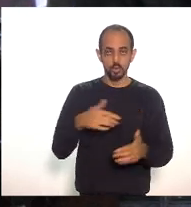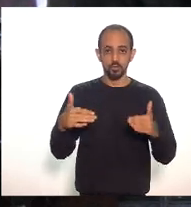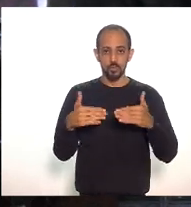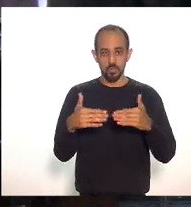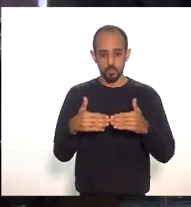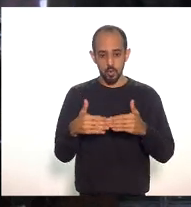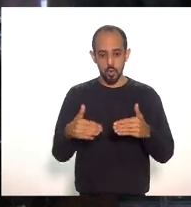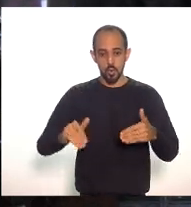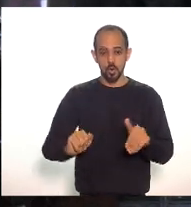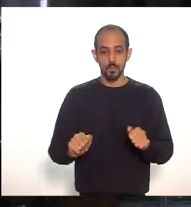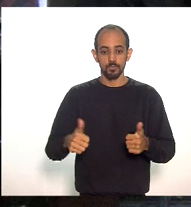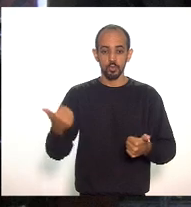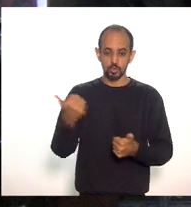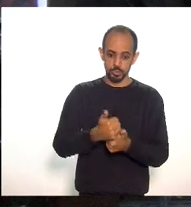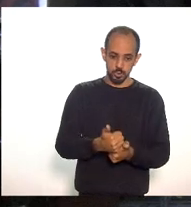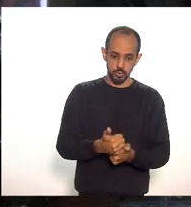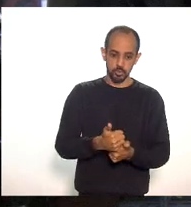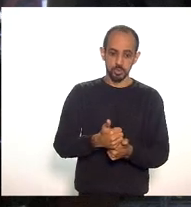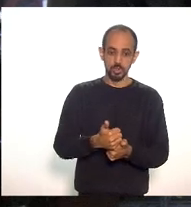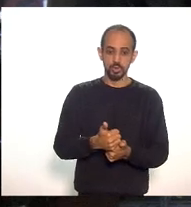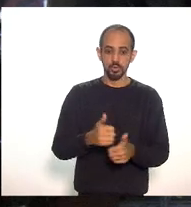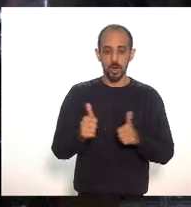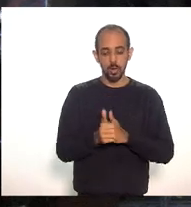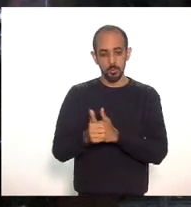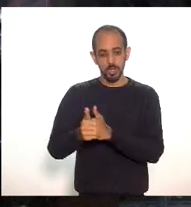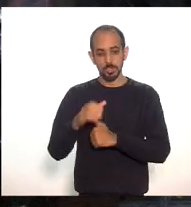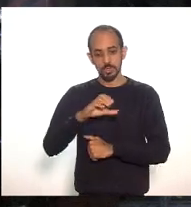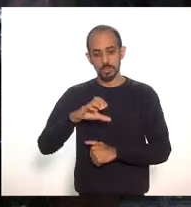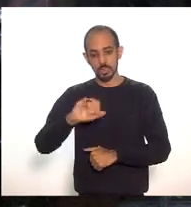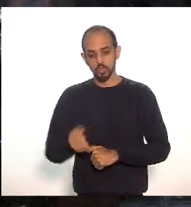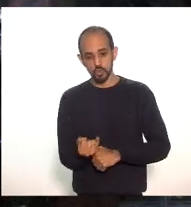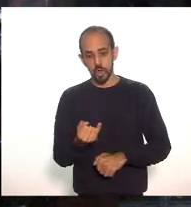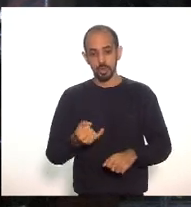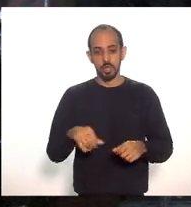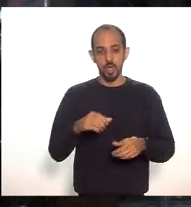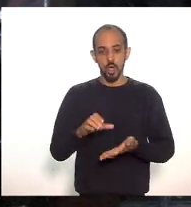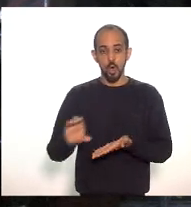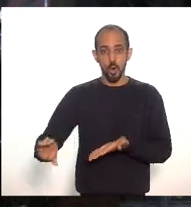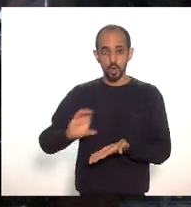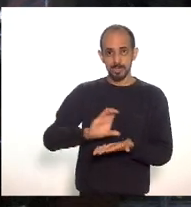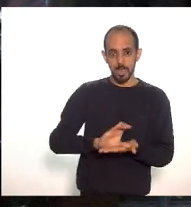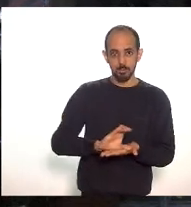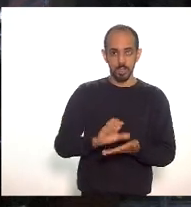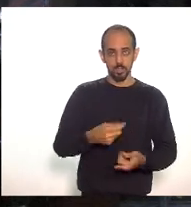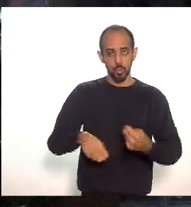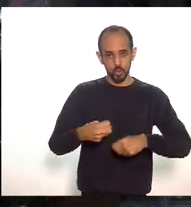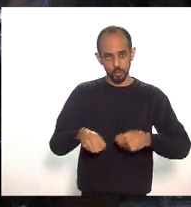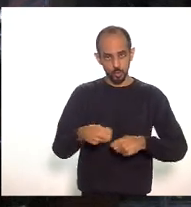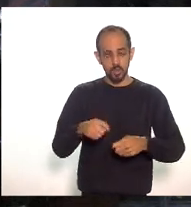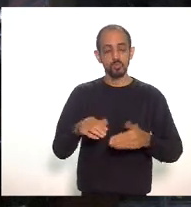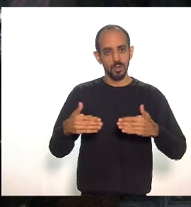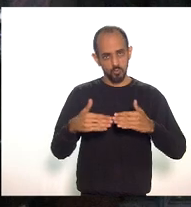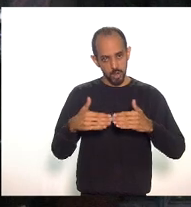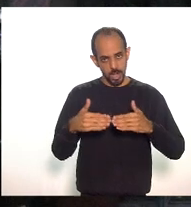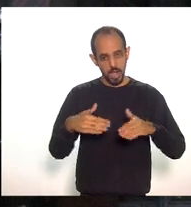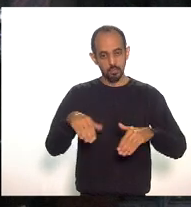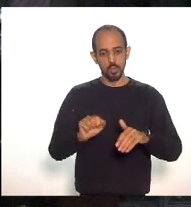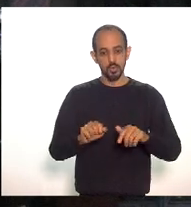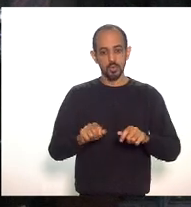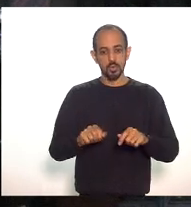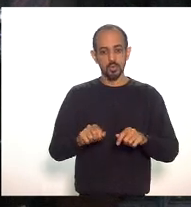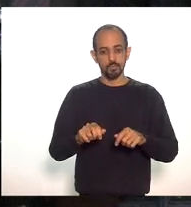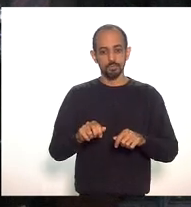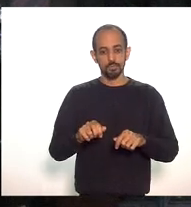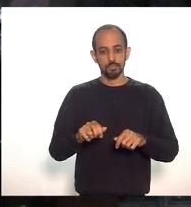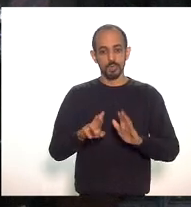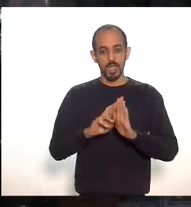ao substitutivo da comissão E como está o Justiça de orçamento Finanças fiscalização financeira e controle favorável relatores deputada